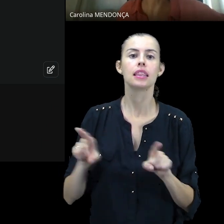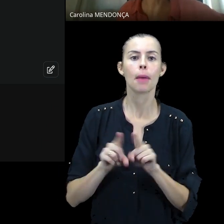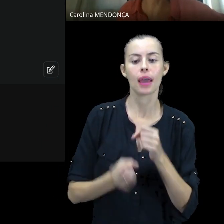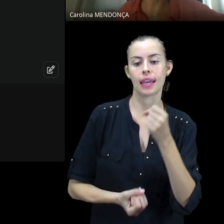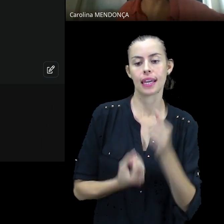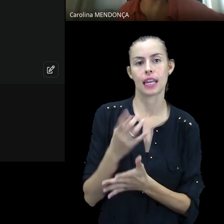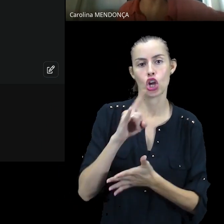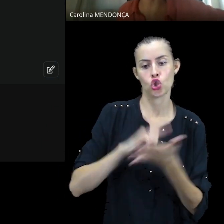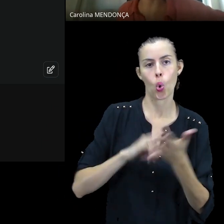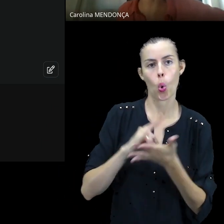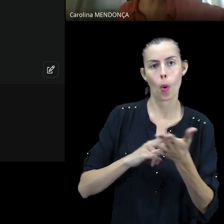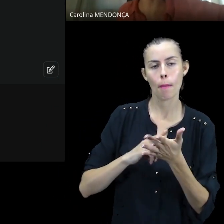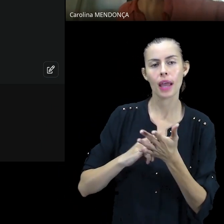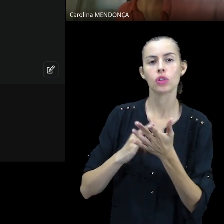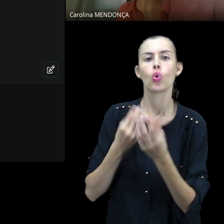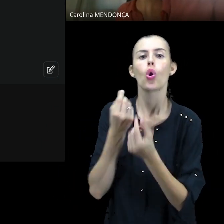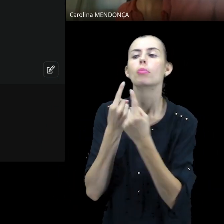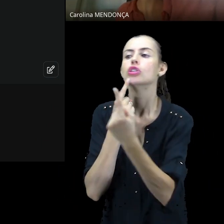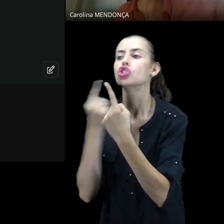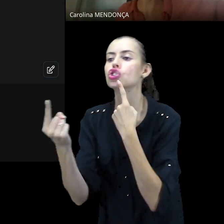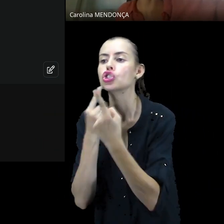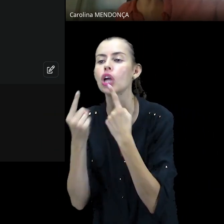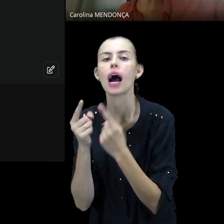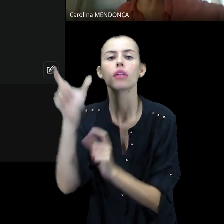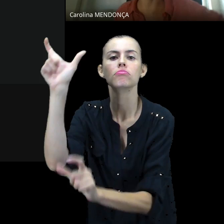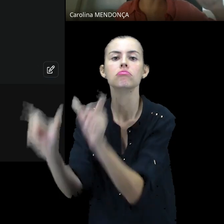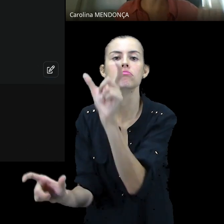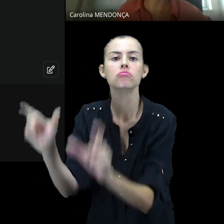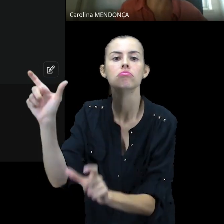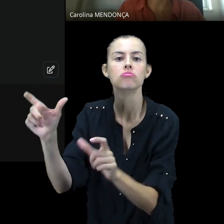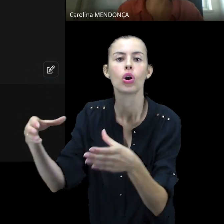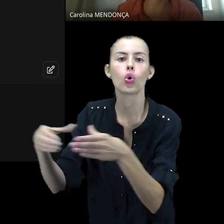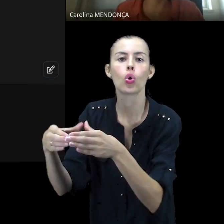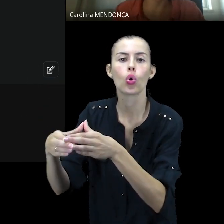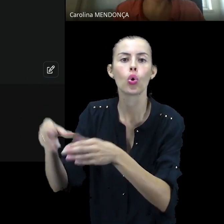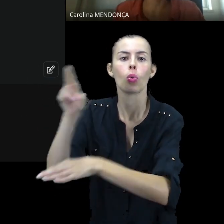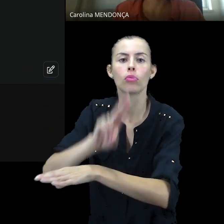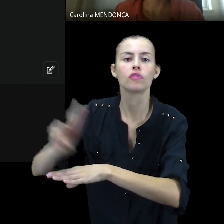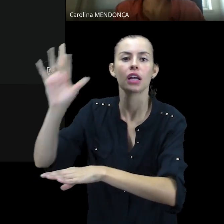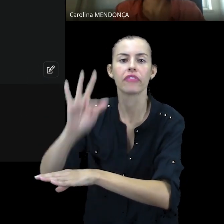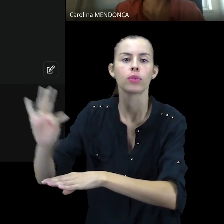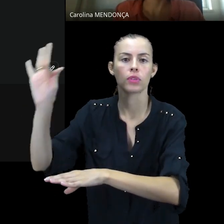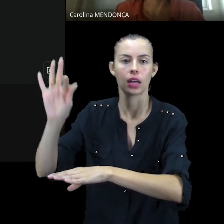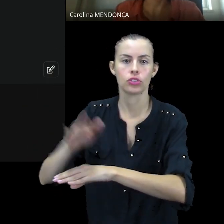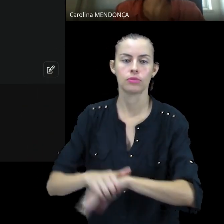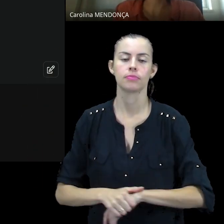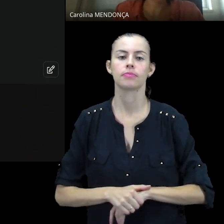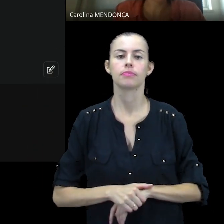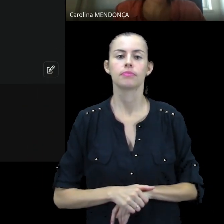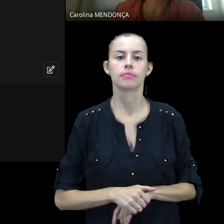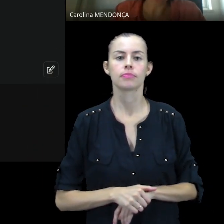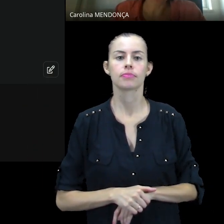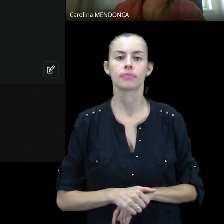E aí é que eu venho falar melhor para vocês sobre as ACCS que eu tinha mencionado lá na parte da extensão, que é a